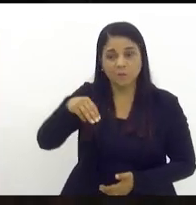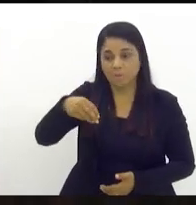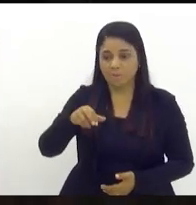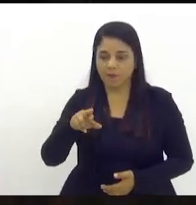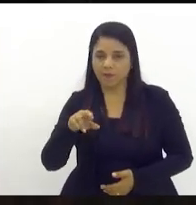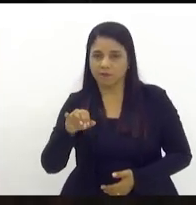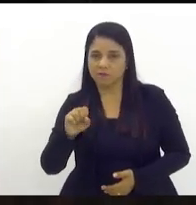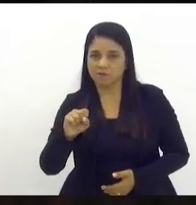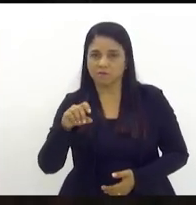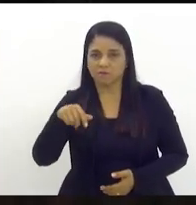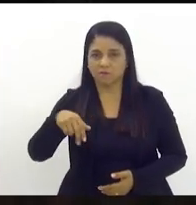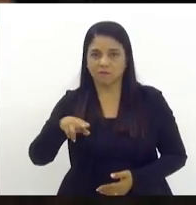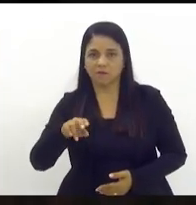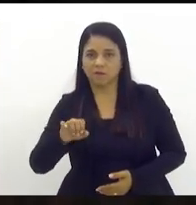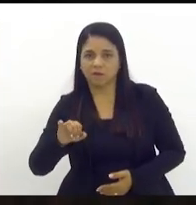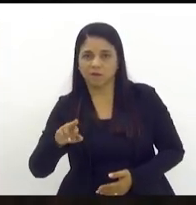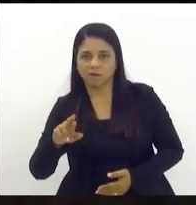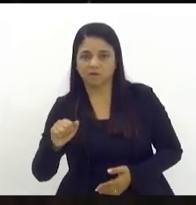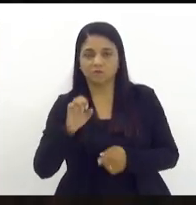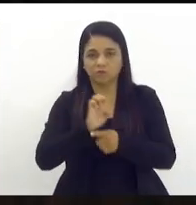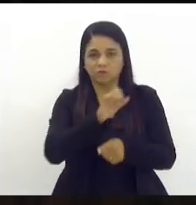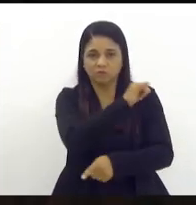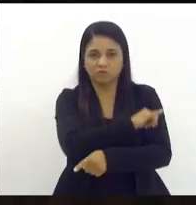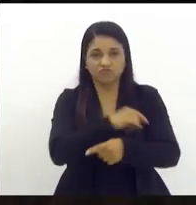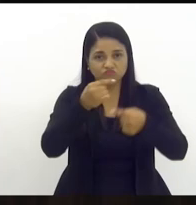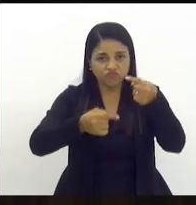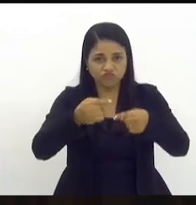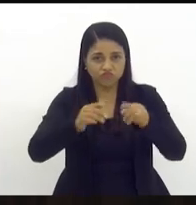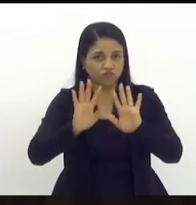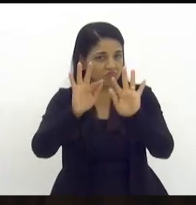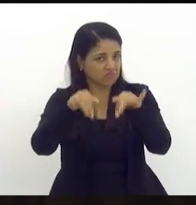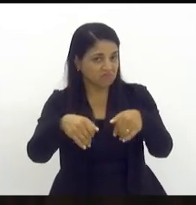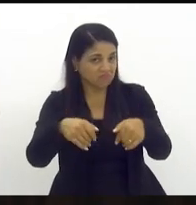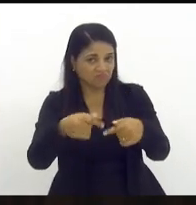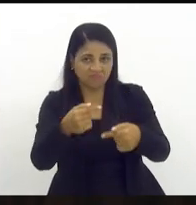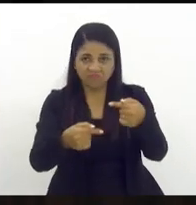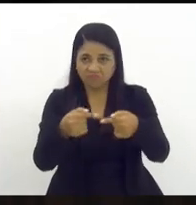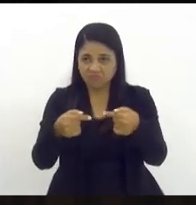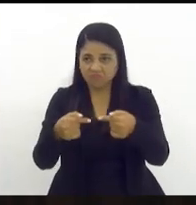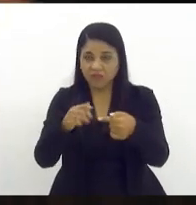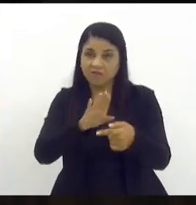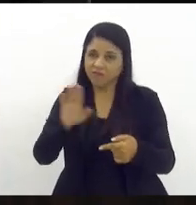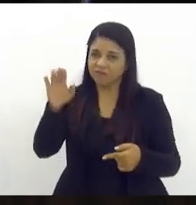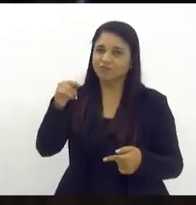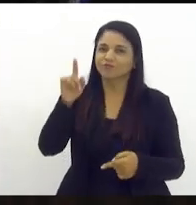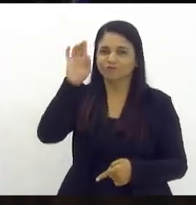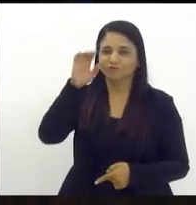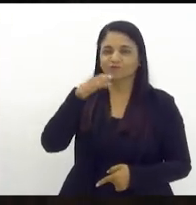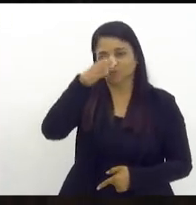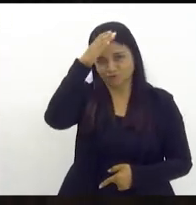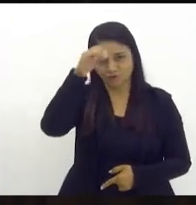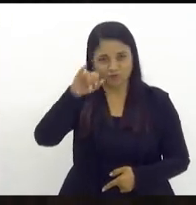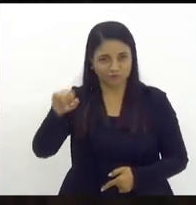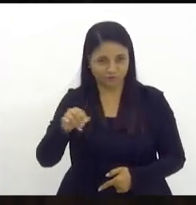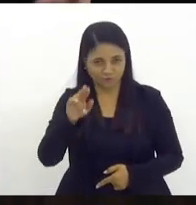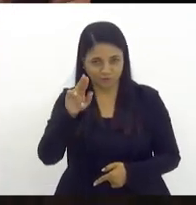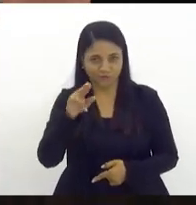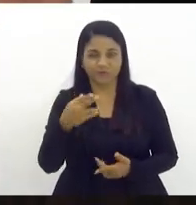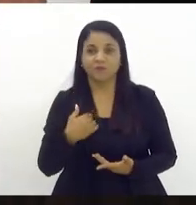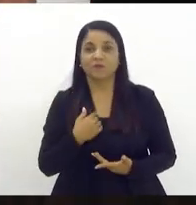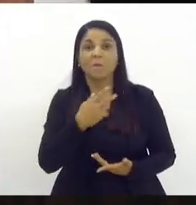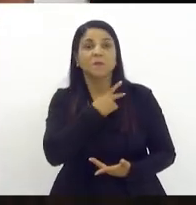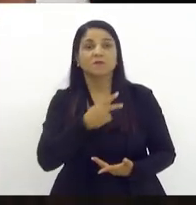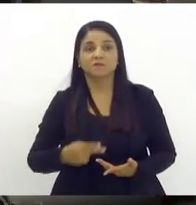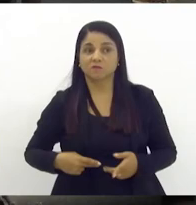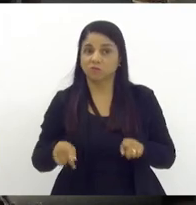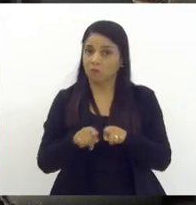Janeiro. Em discussão, não havendo quem queira discutir, para discutir, deputado Tia Ju. Presidente, eu quero